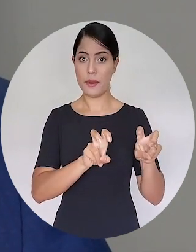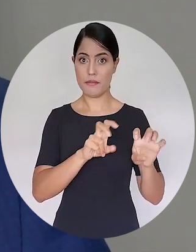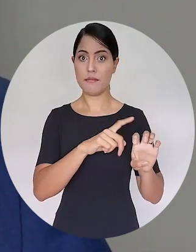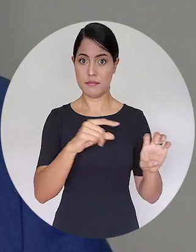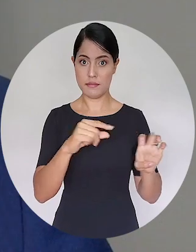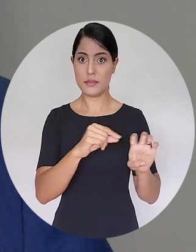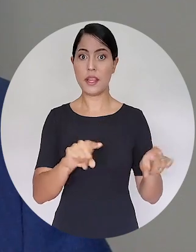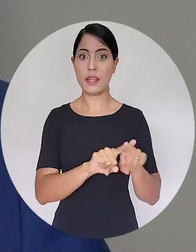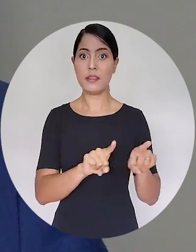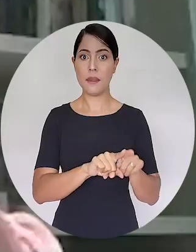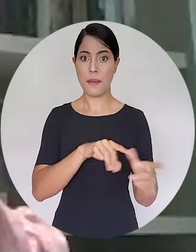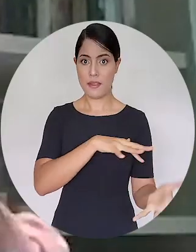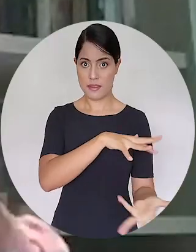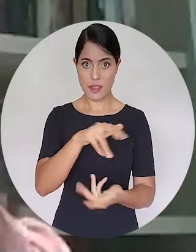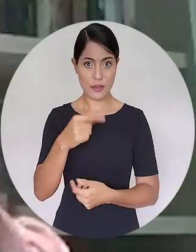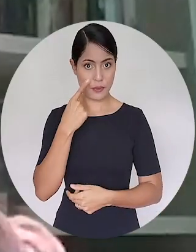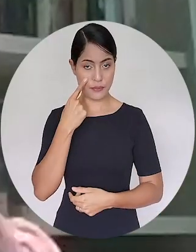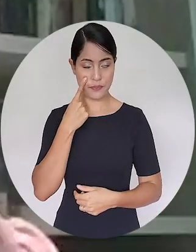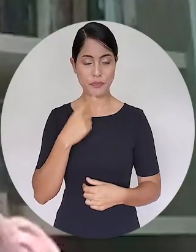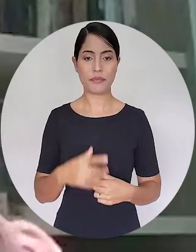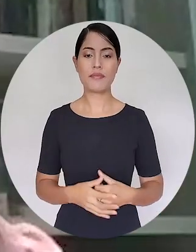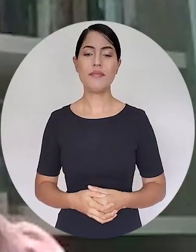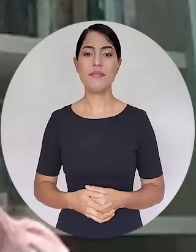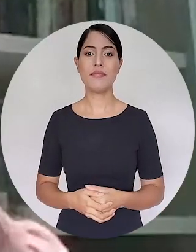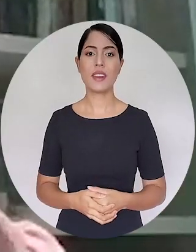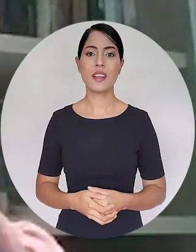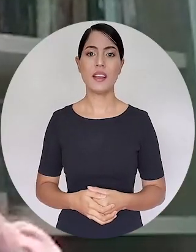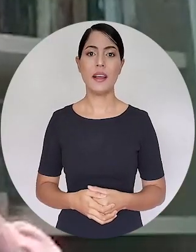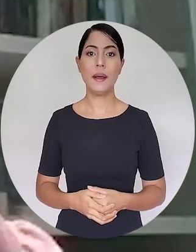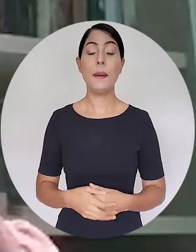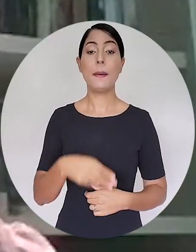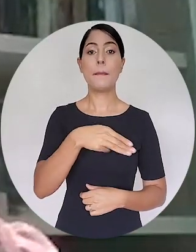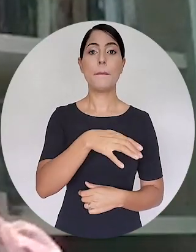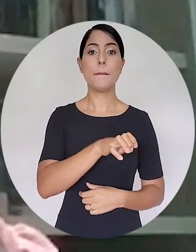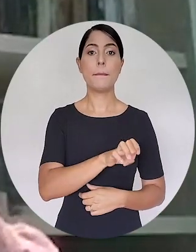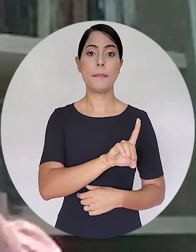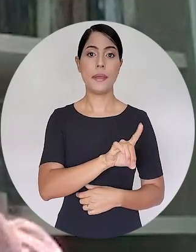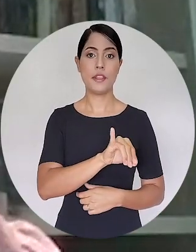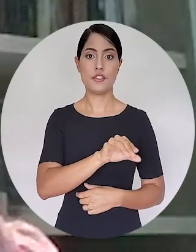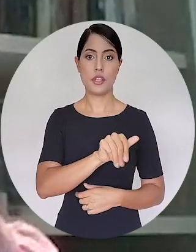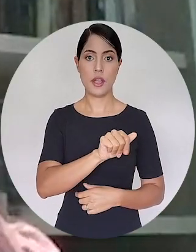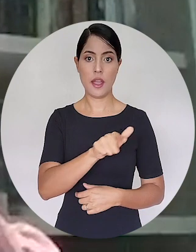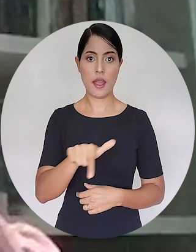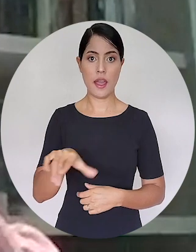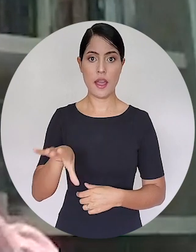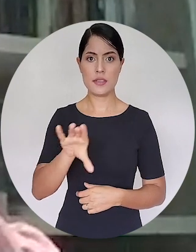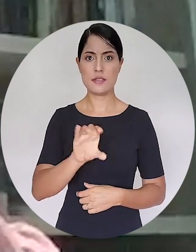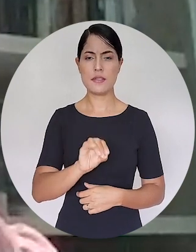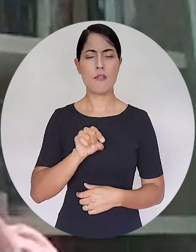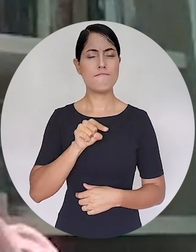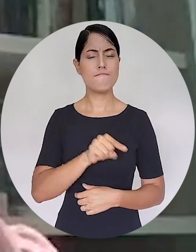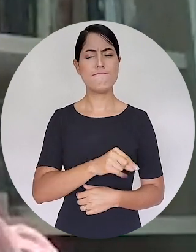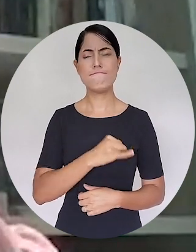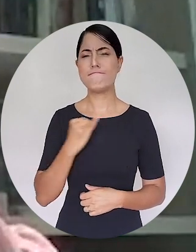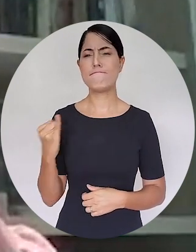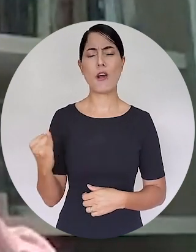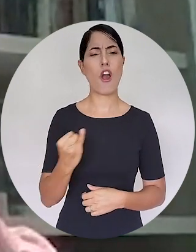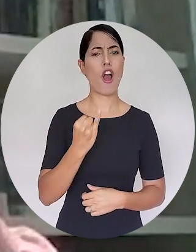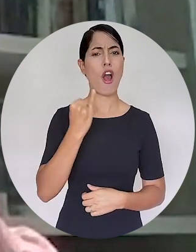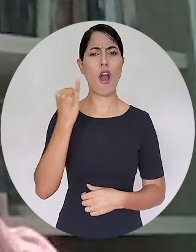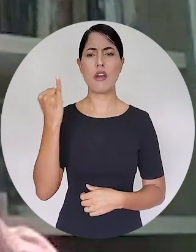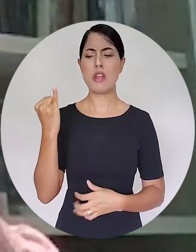e internacional. Eu acho que a mediação ela é tão importante quanto qualquer outro método de